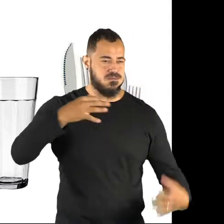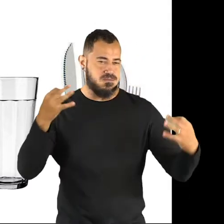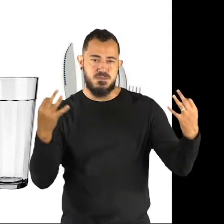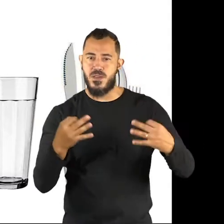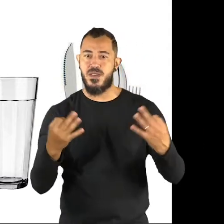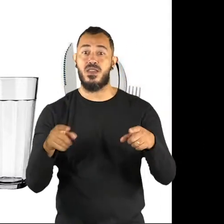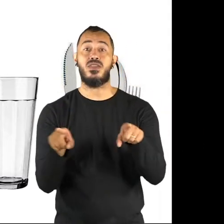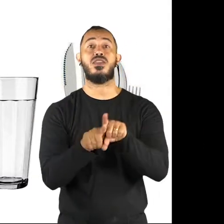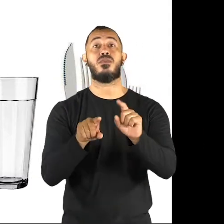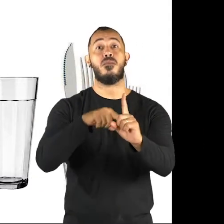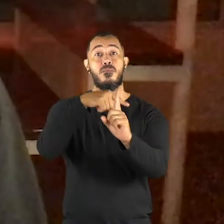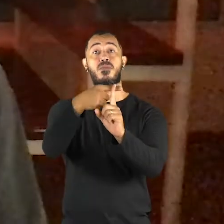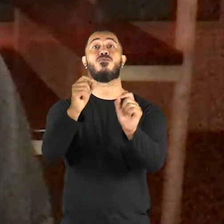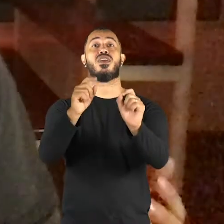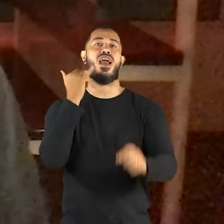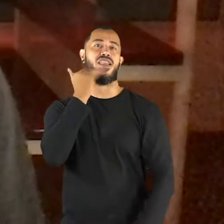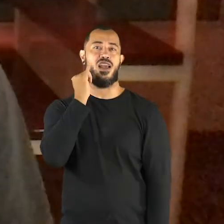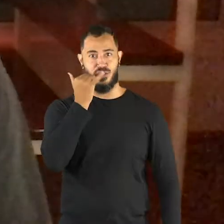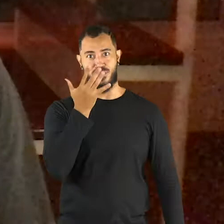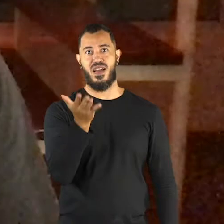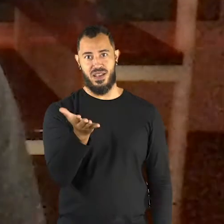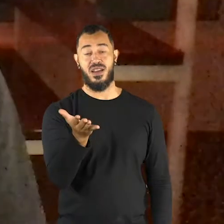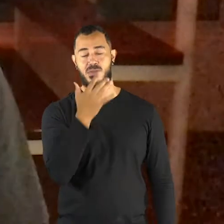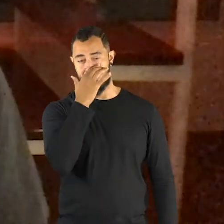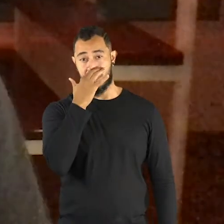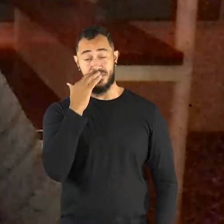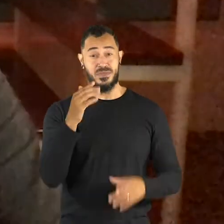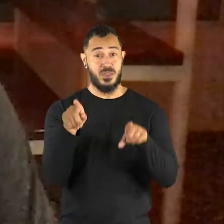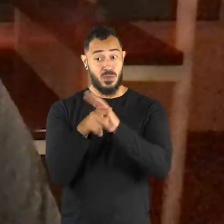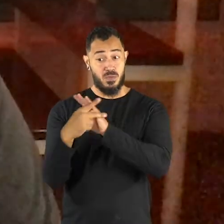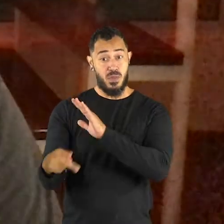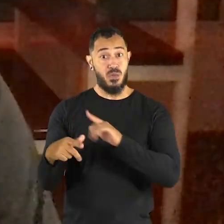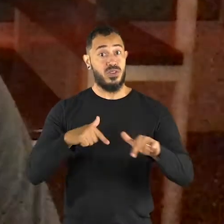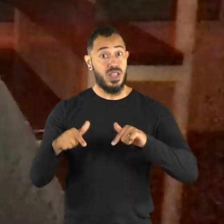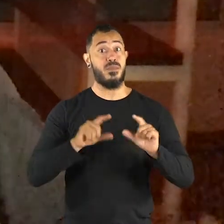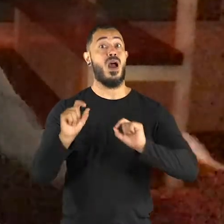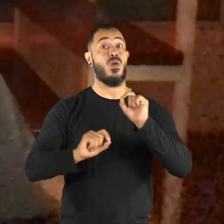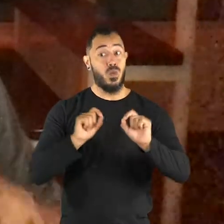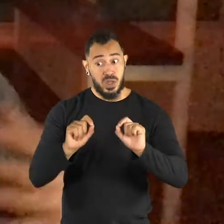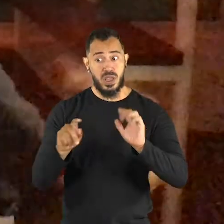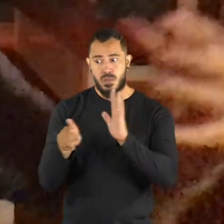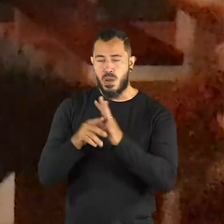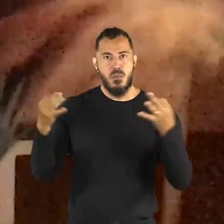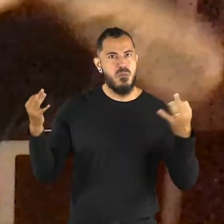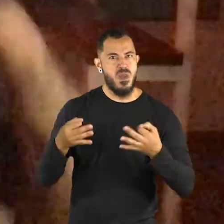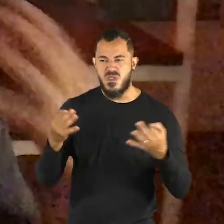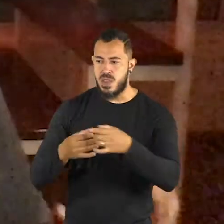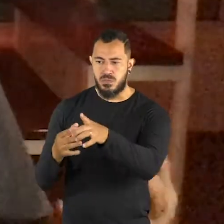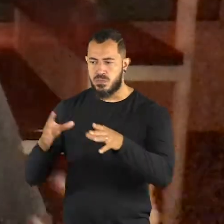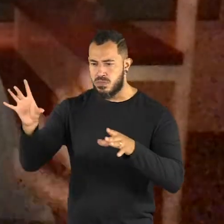da narrativa que a gente está se propondo. Então, assim, o trabalho da Gabi Cristo foi exatamente esse, de pegar, de juntar